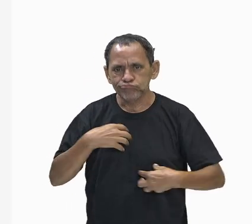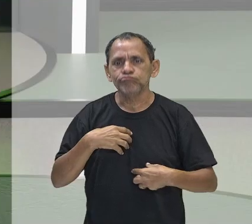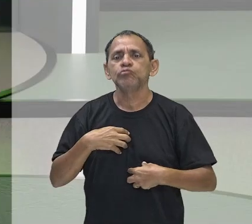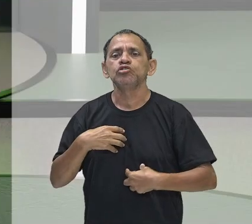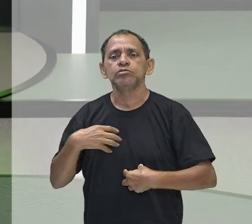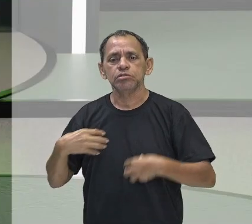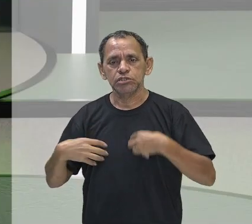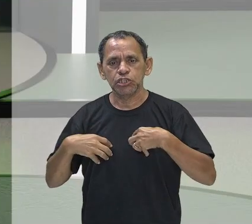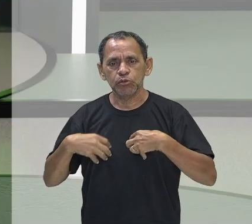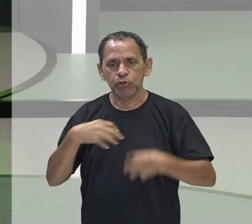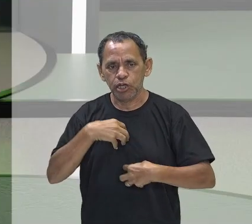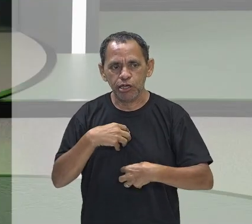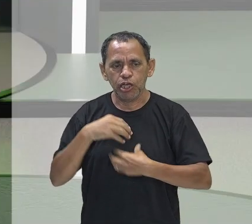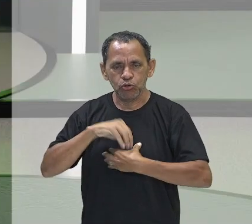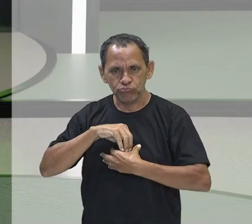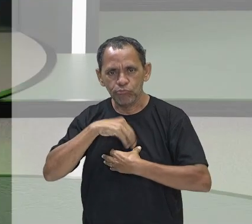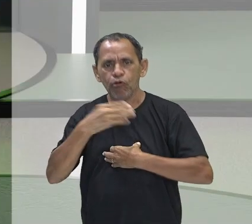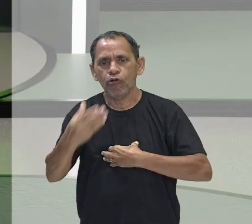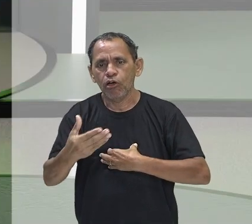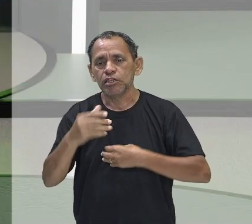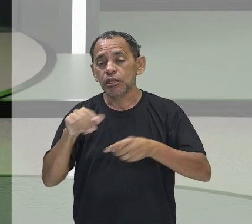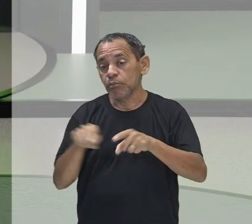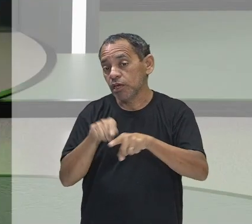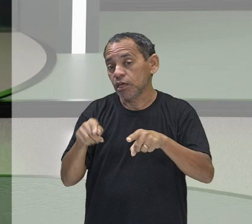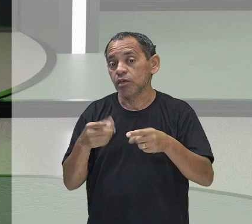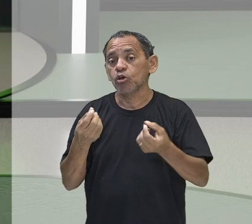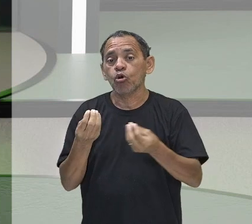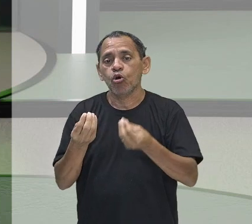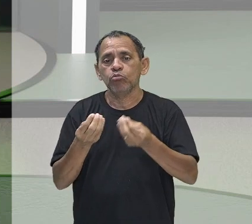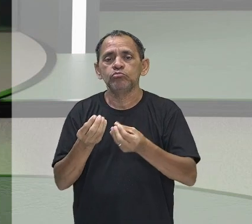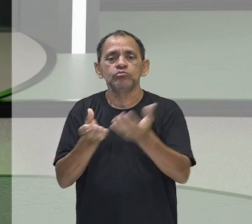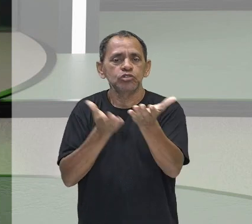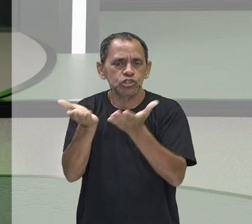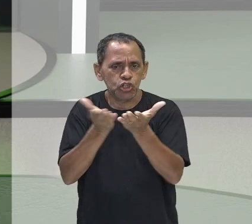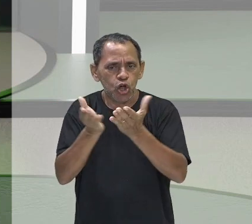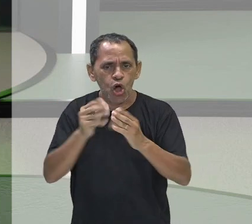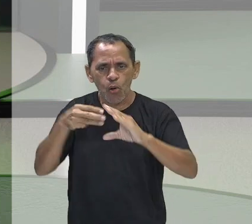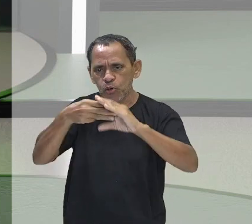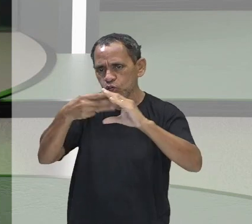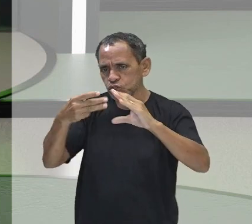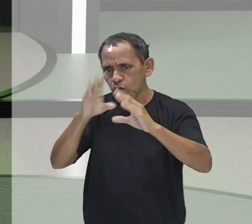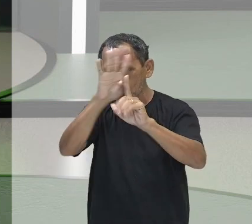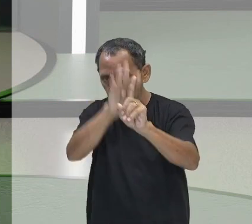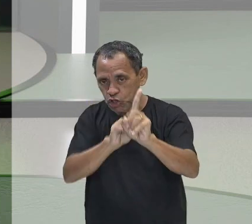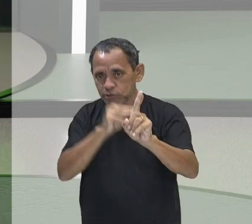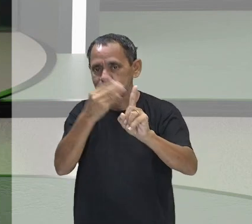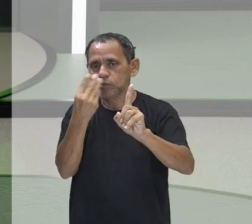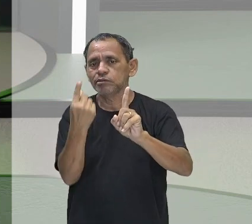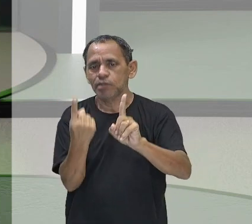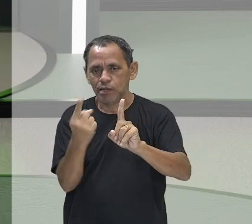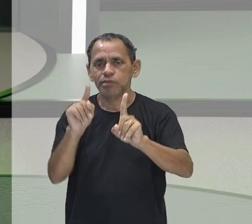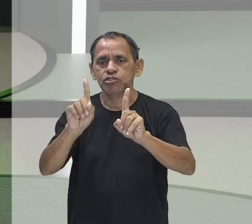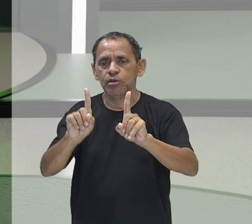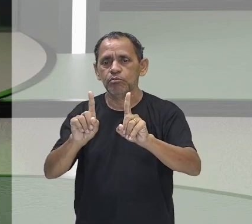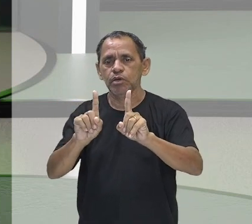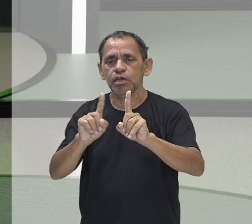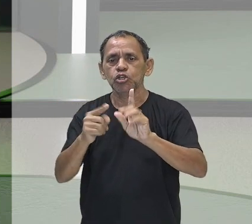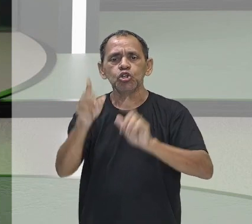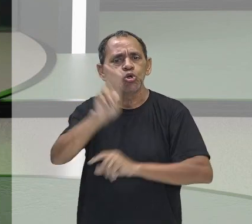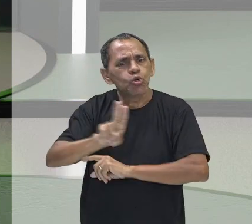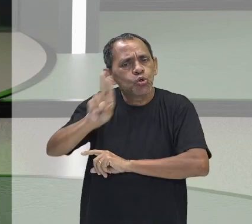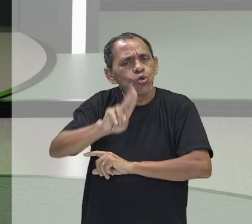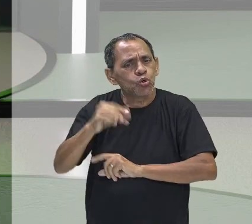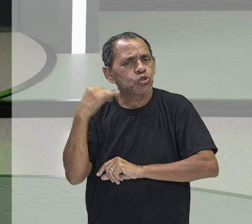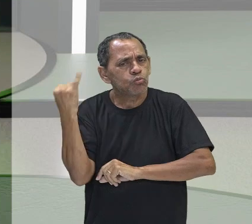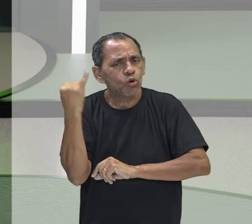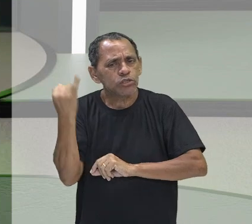em clonagem terapêutica, a gente já passa para um outro conceito de uma outra aplicação muito importante dentro